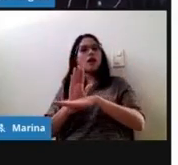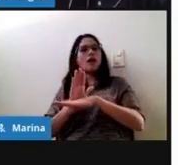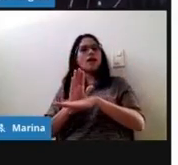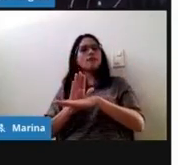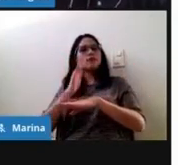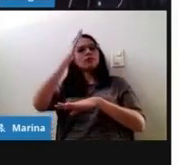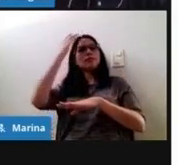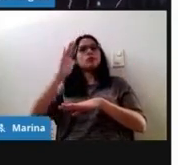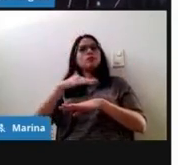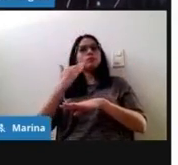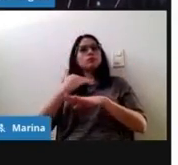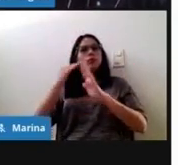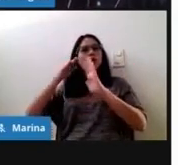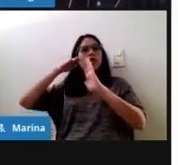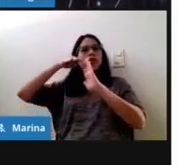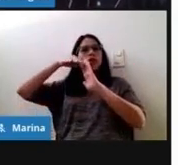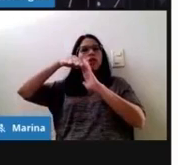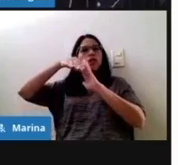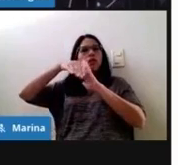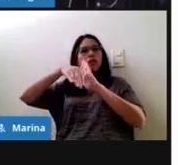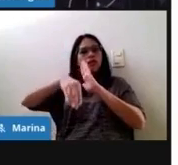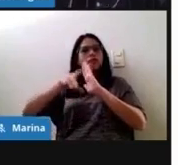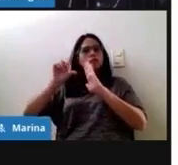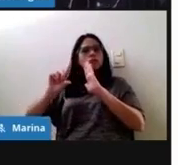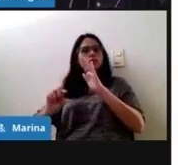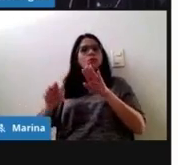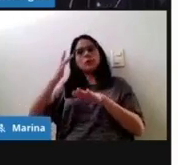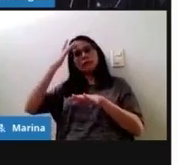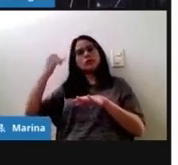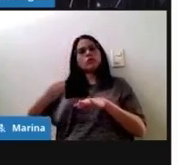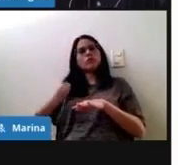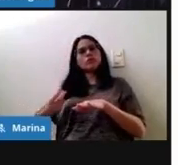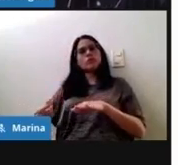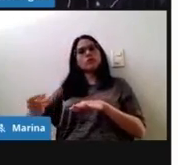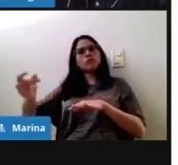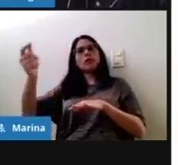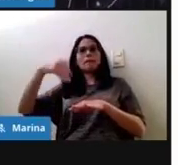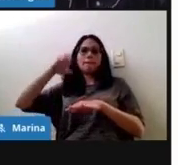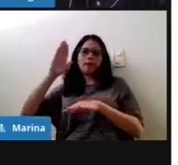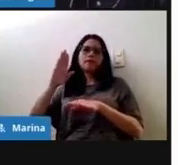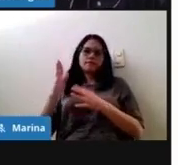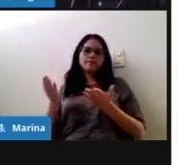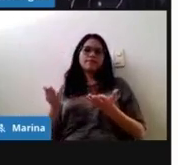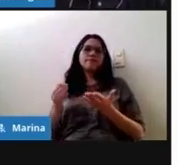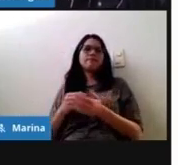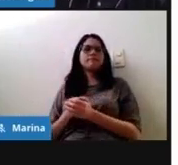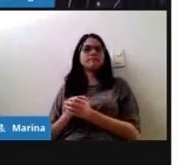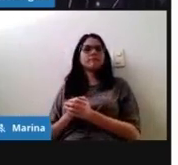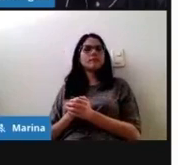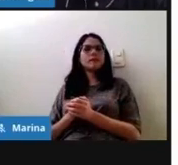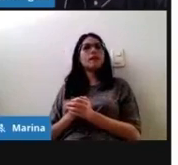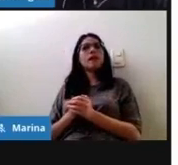controlar essas pandemias de doenças infecciosas e parasitárias. E como resultado disso,